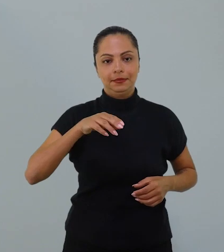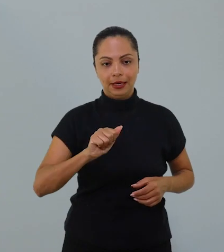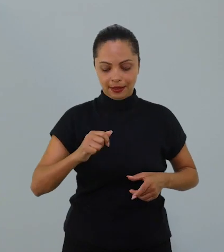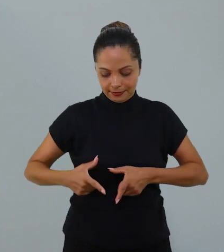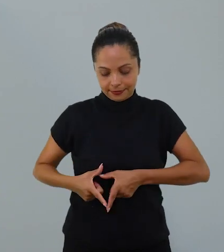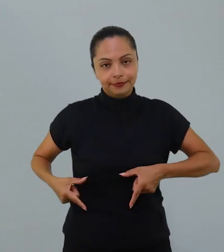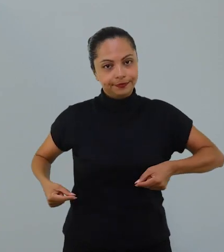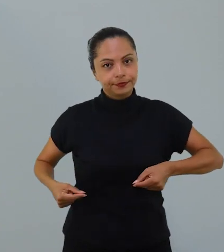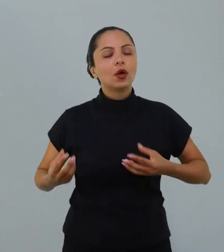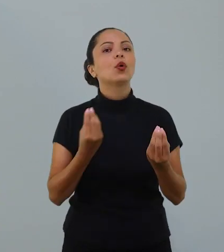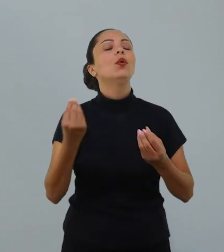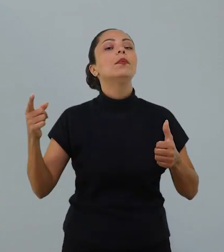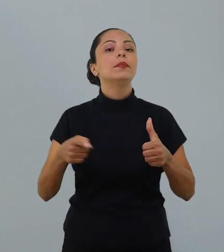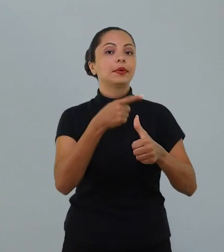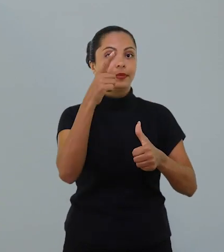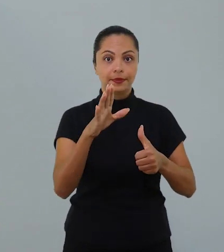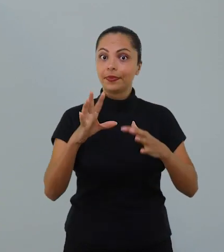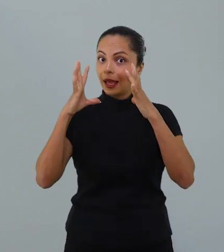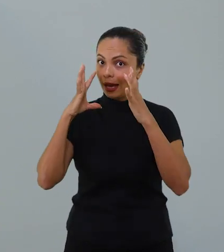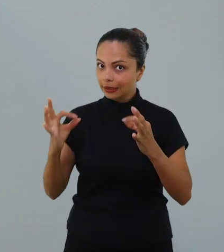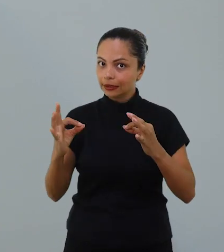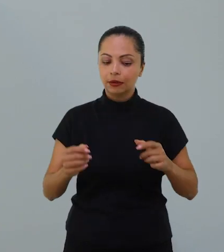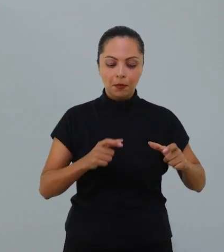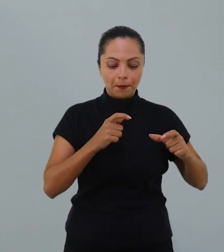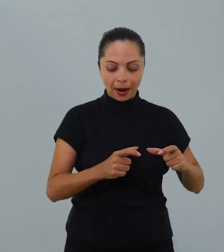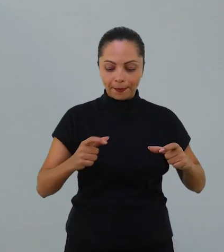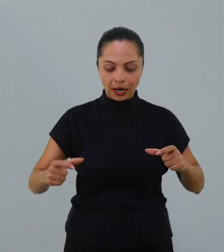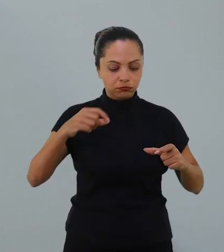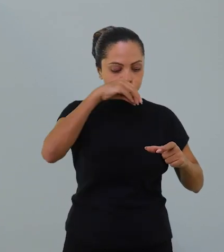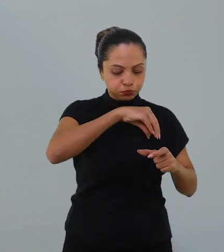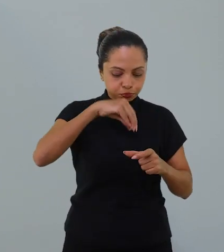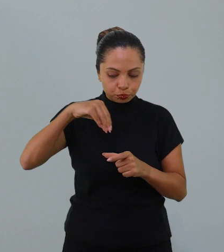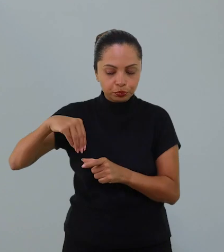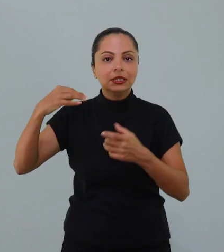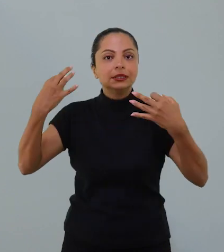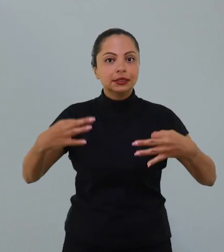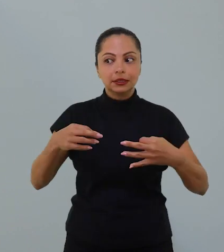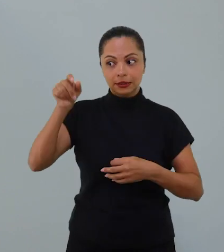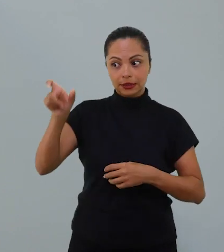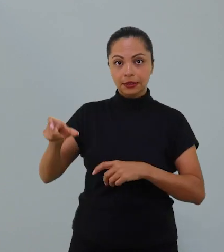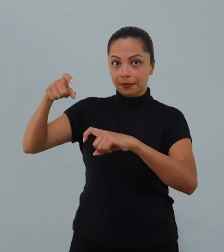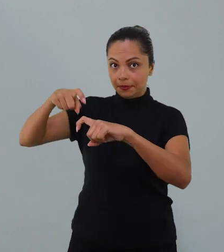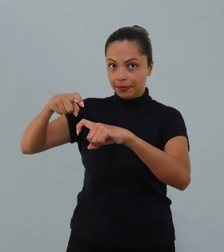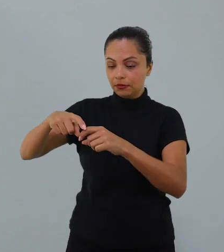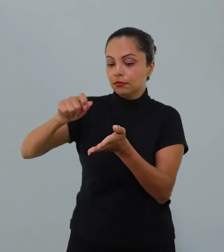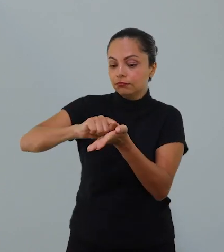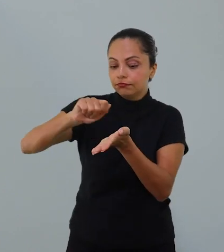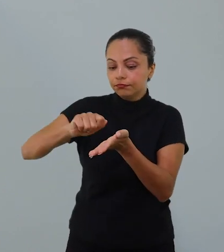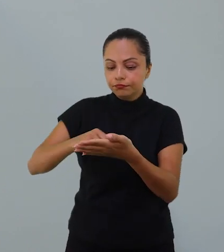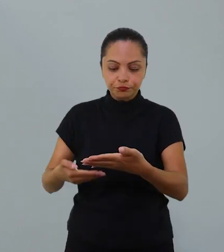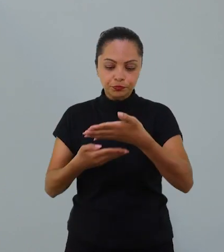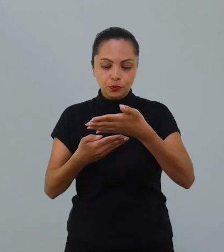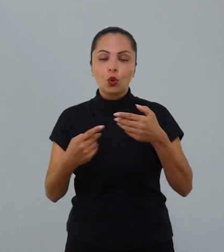passo para administrar enzimas pancreáticas é separar a dose correta. O médico determina a dose de enzima de acordo com a quantidade